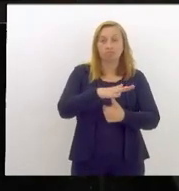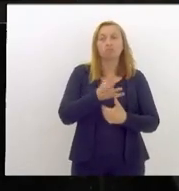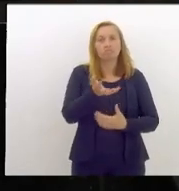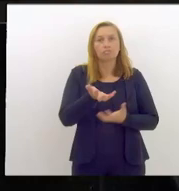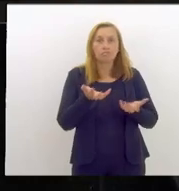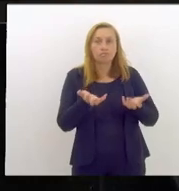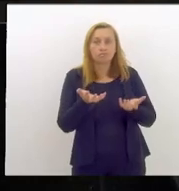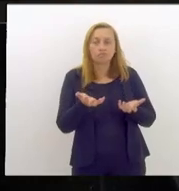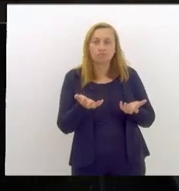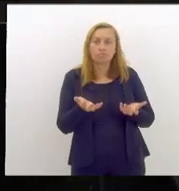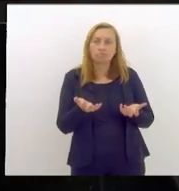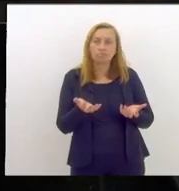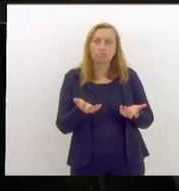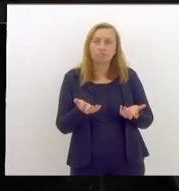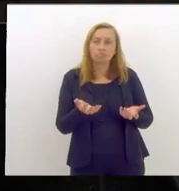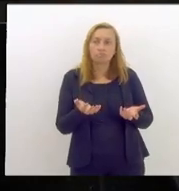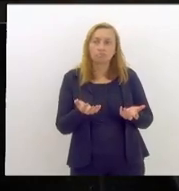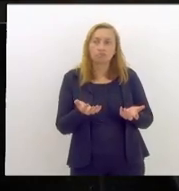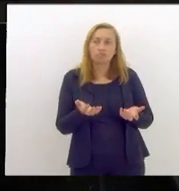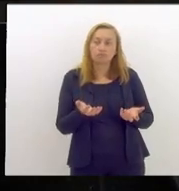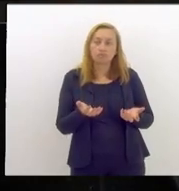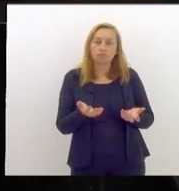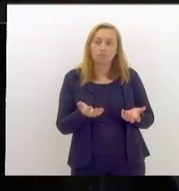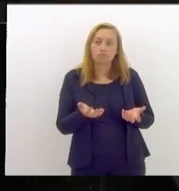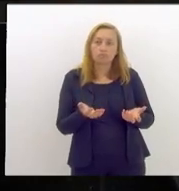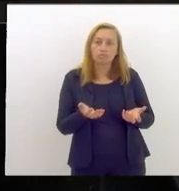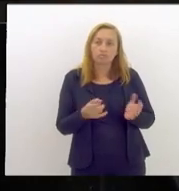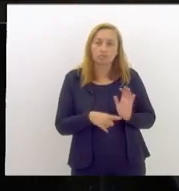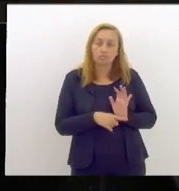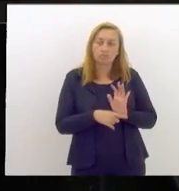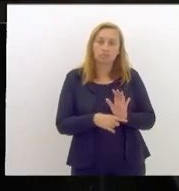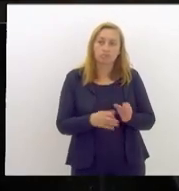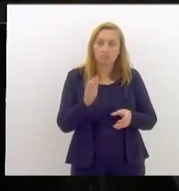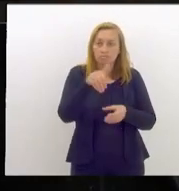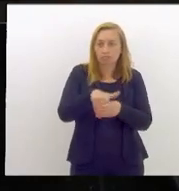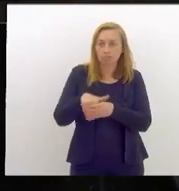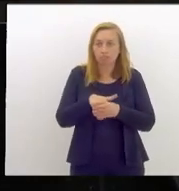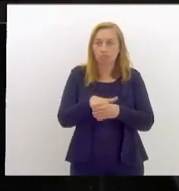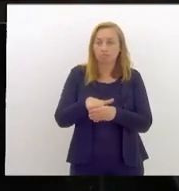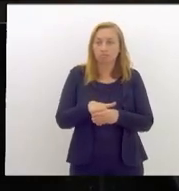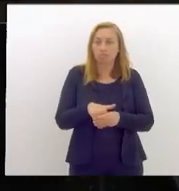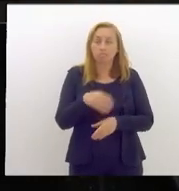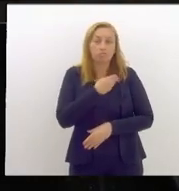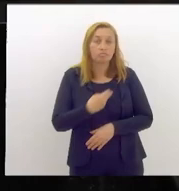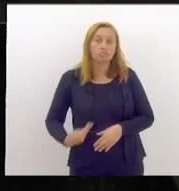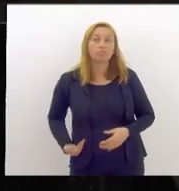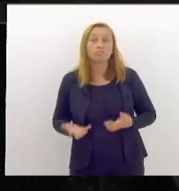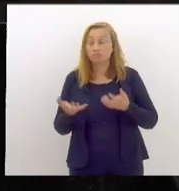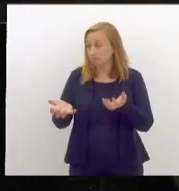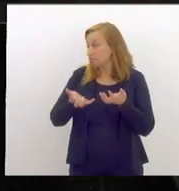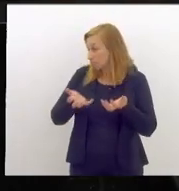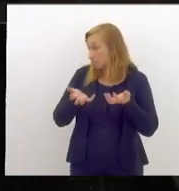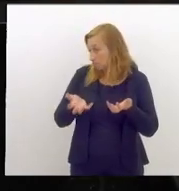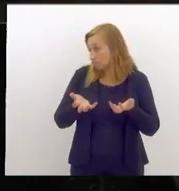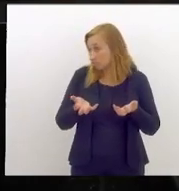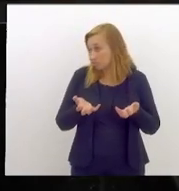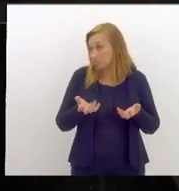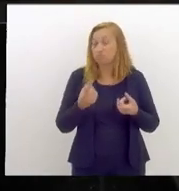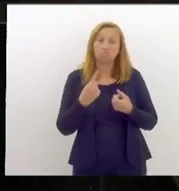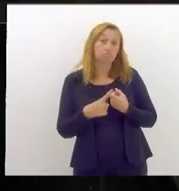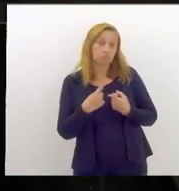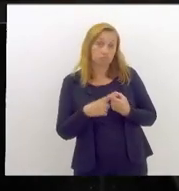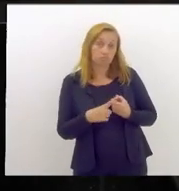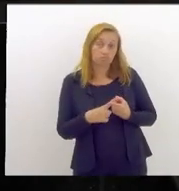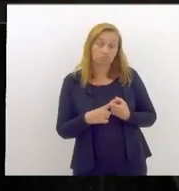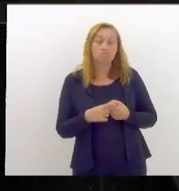porque isso iria render muitos votos o governo queria porque